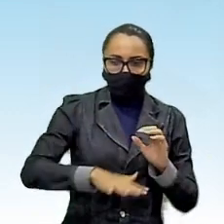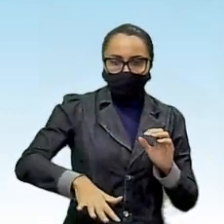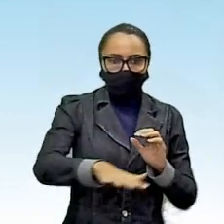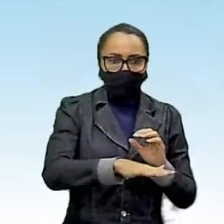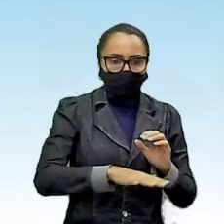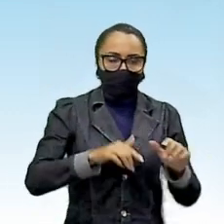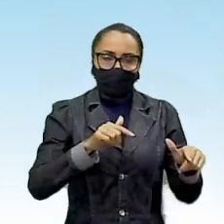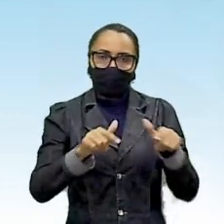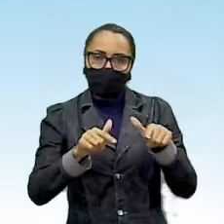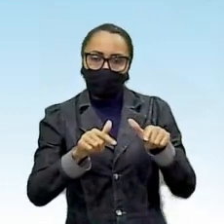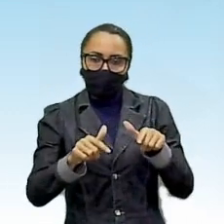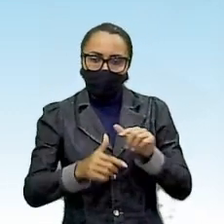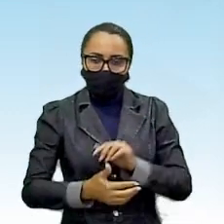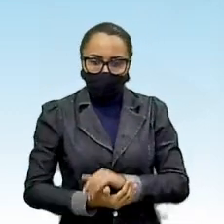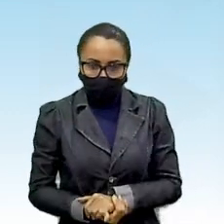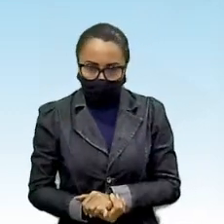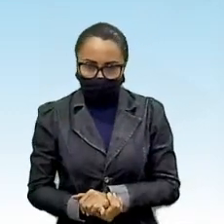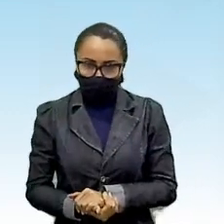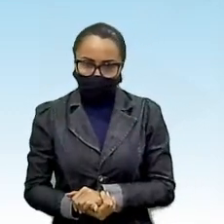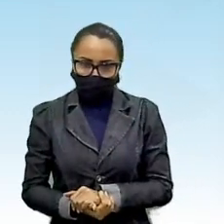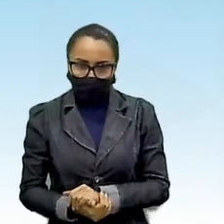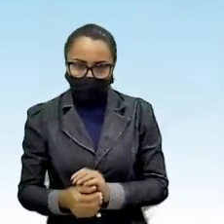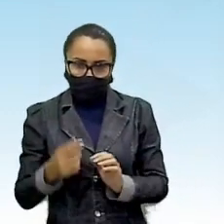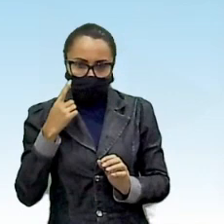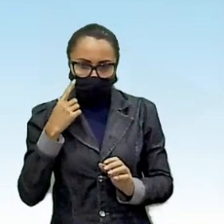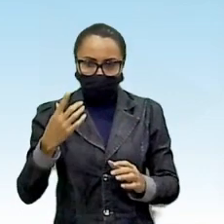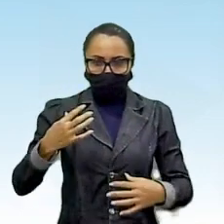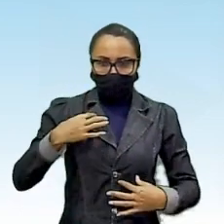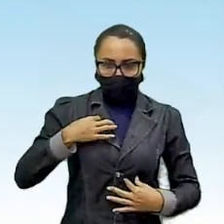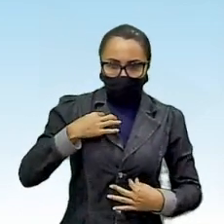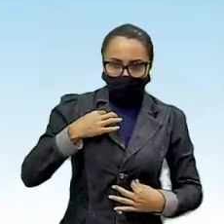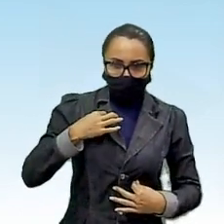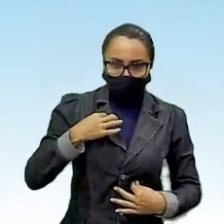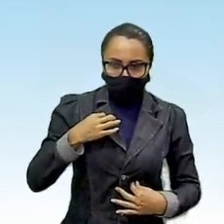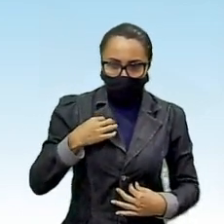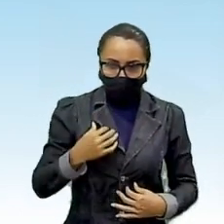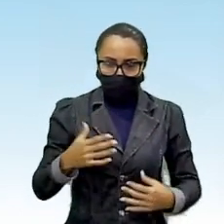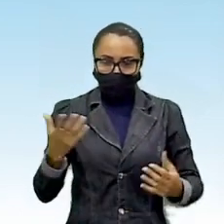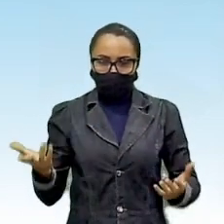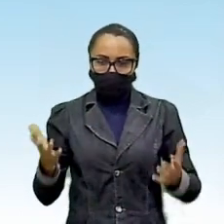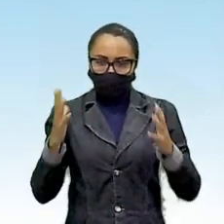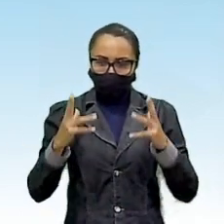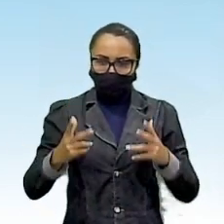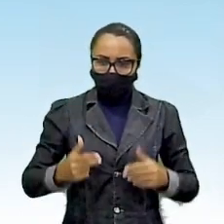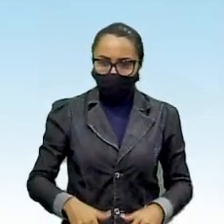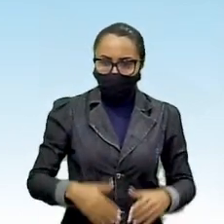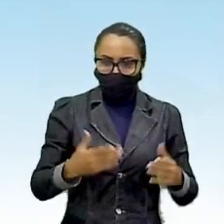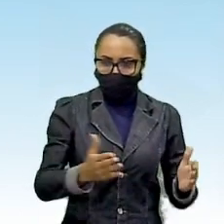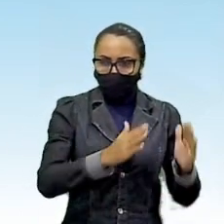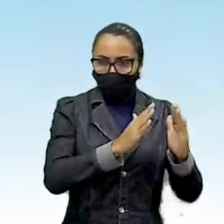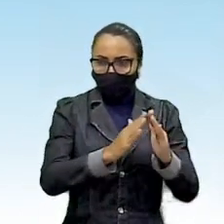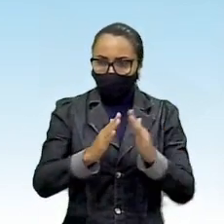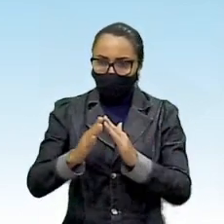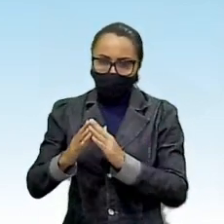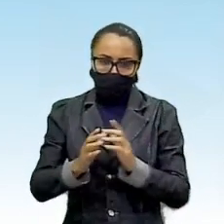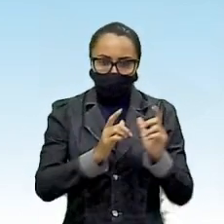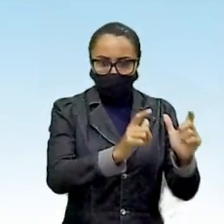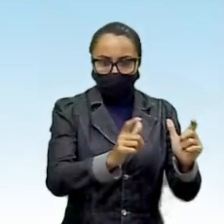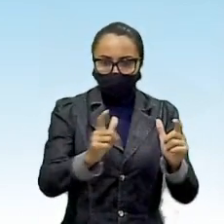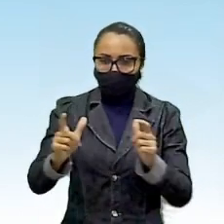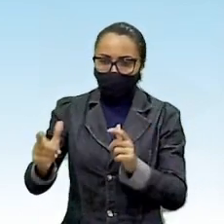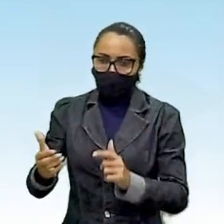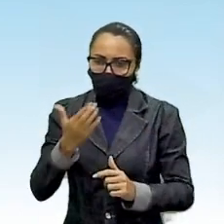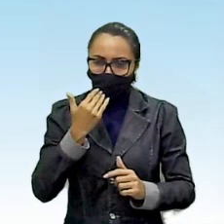trabalho. Então, as instalações, né, vestiários, sanitários, alojamentos, locais para refeições,